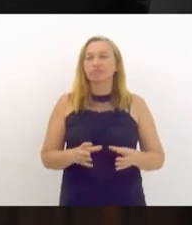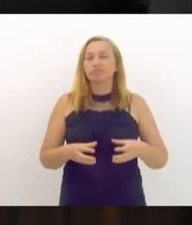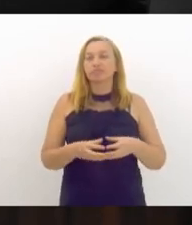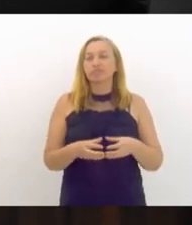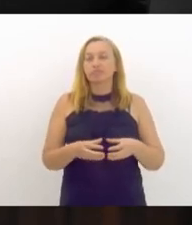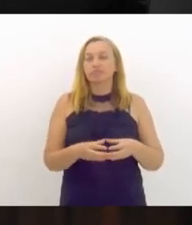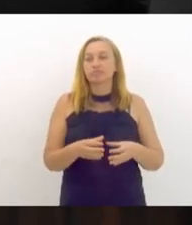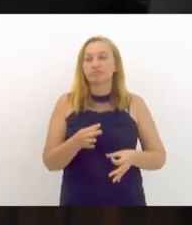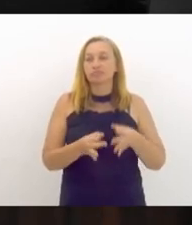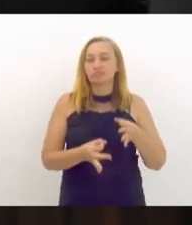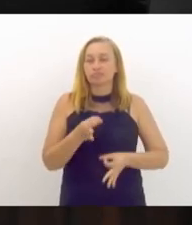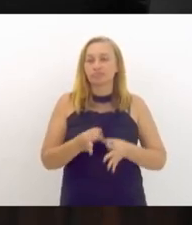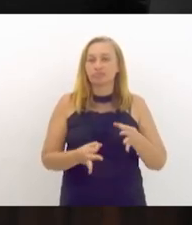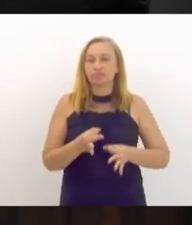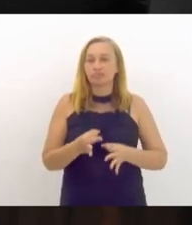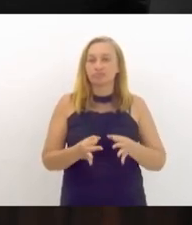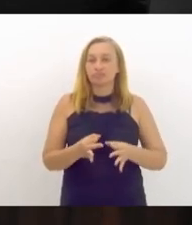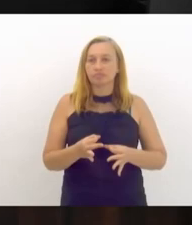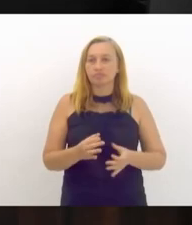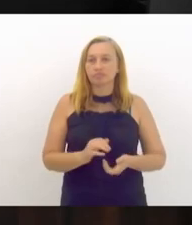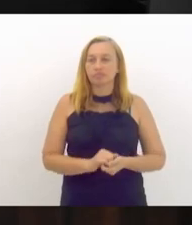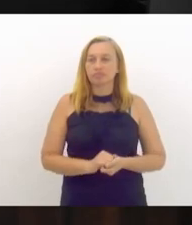de Constituição e Justiça.